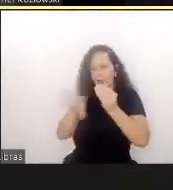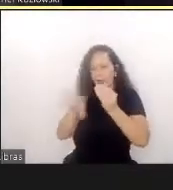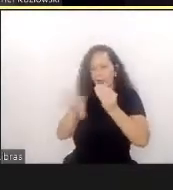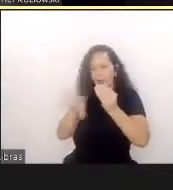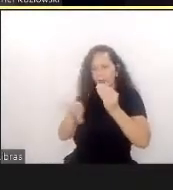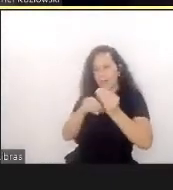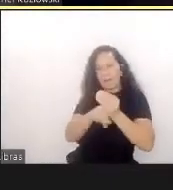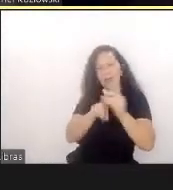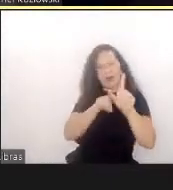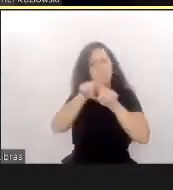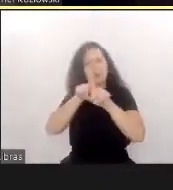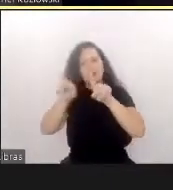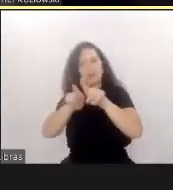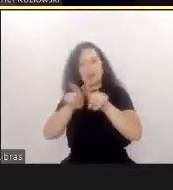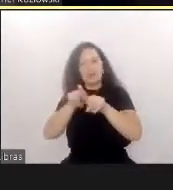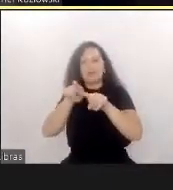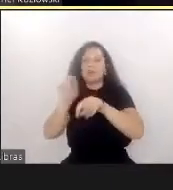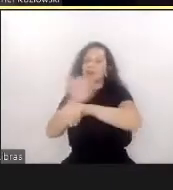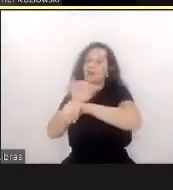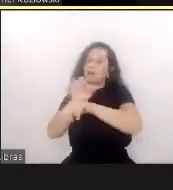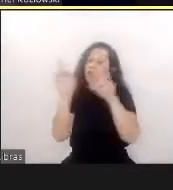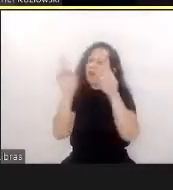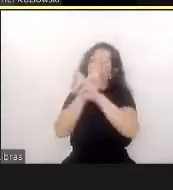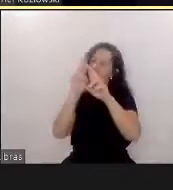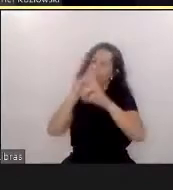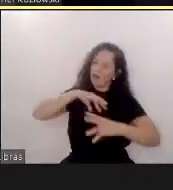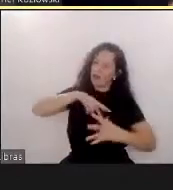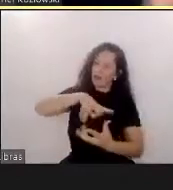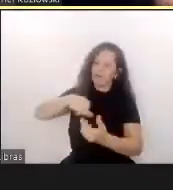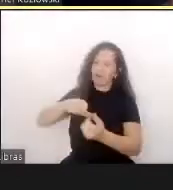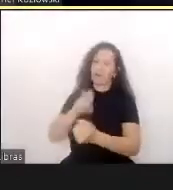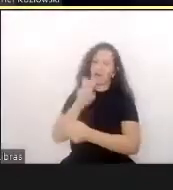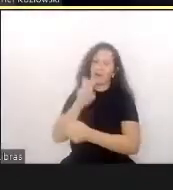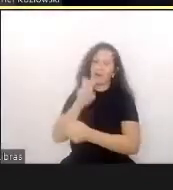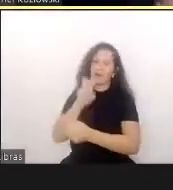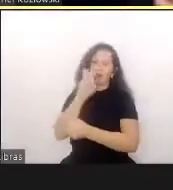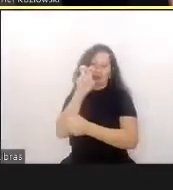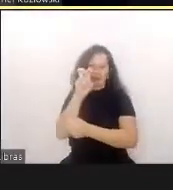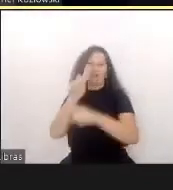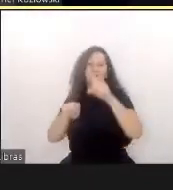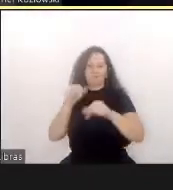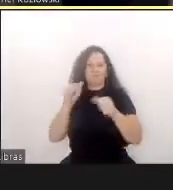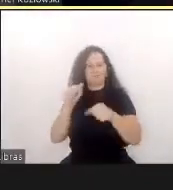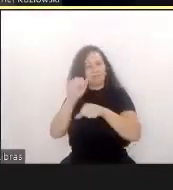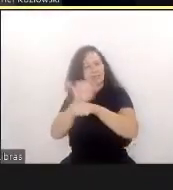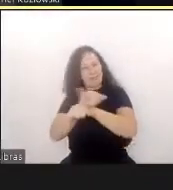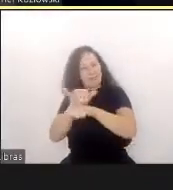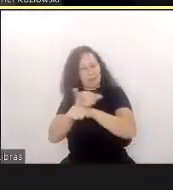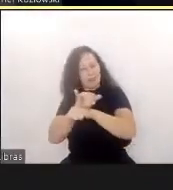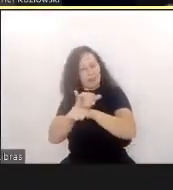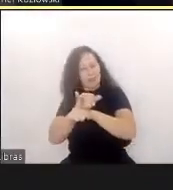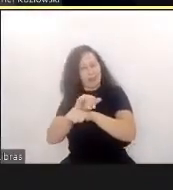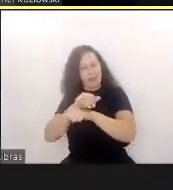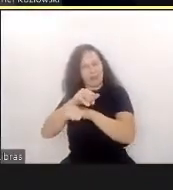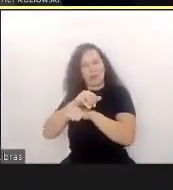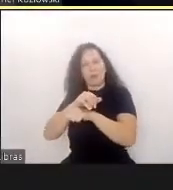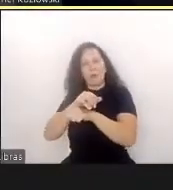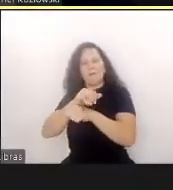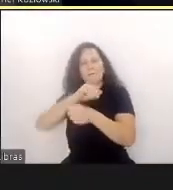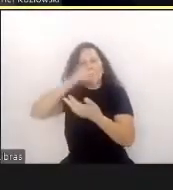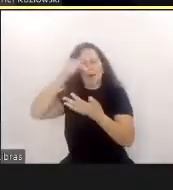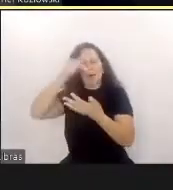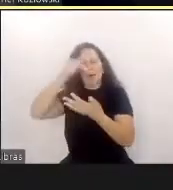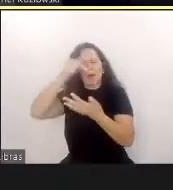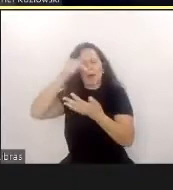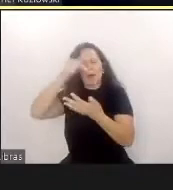se relacionar com o mundo. Eram 5 mecanismos: microcosmos, mundos paralelos, mundos parciais, tornar visível e